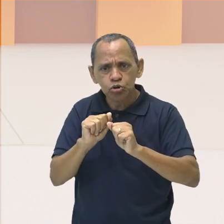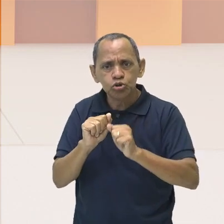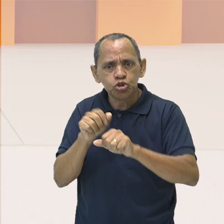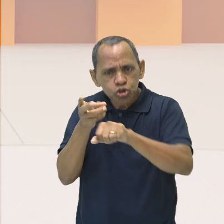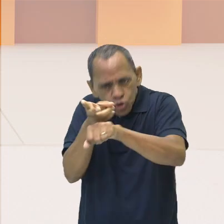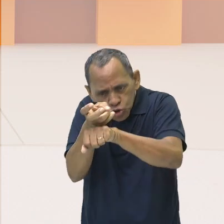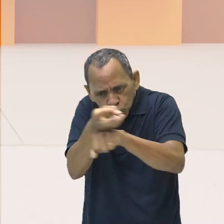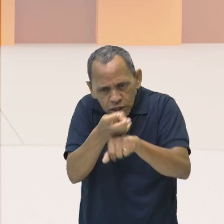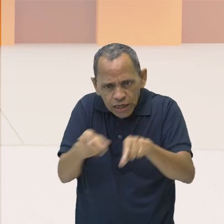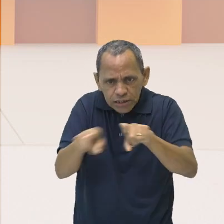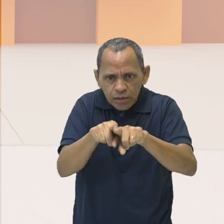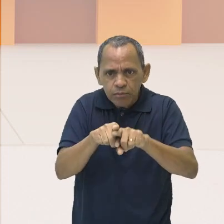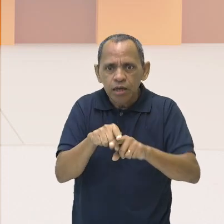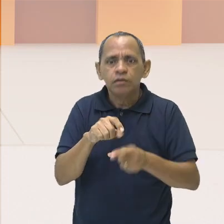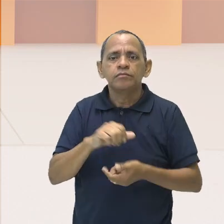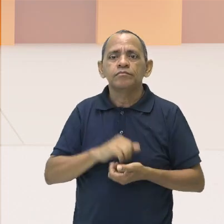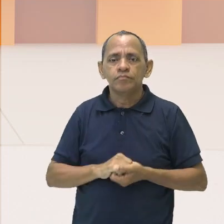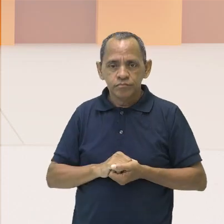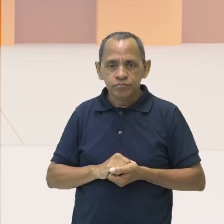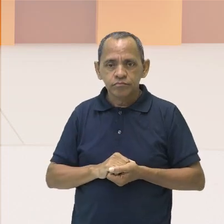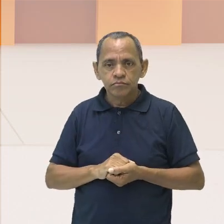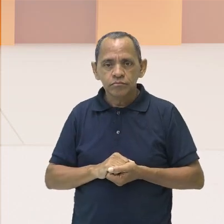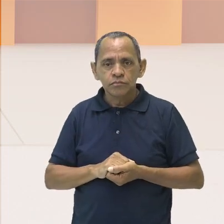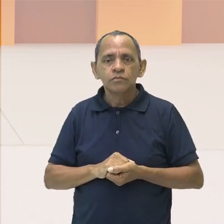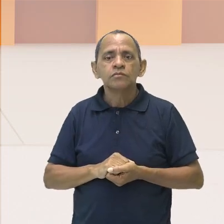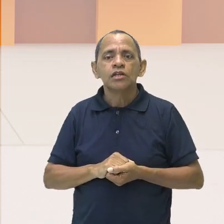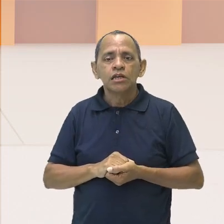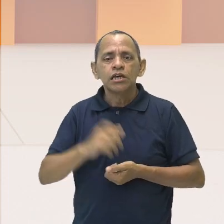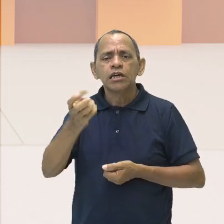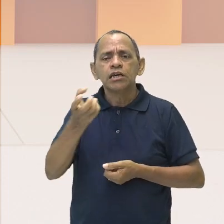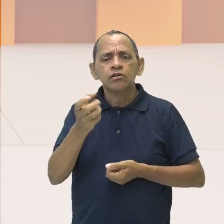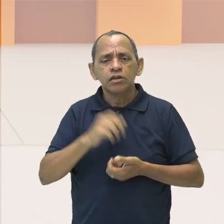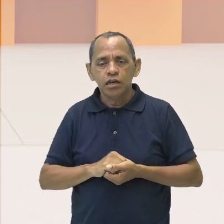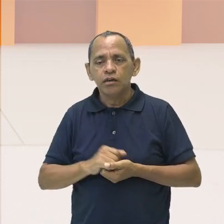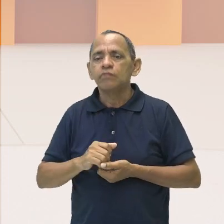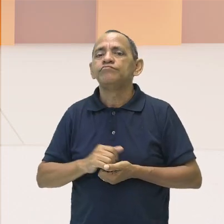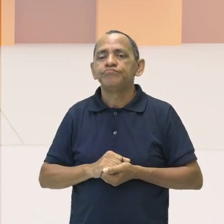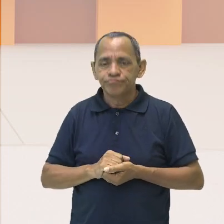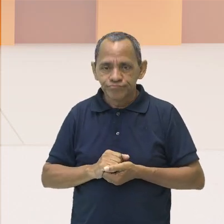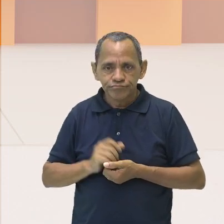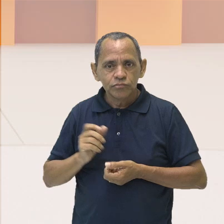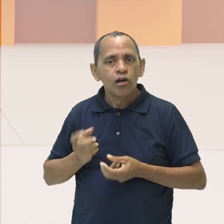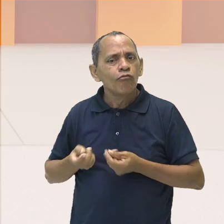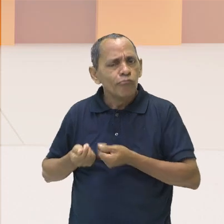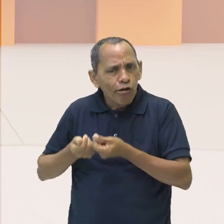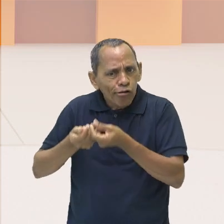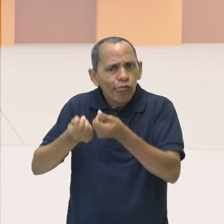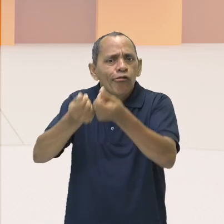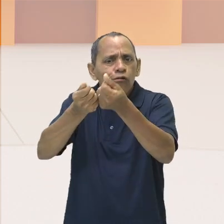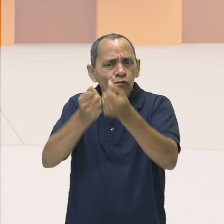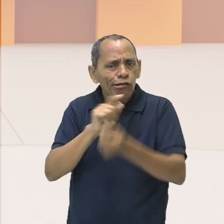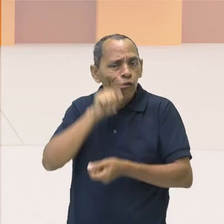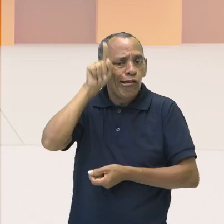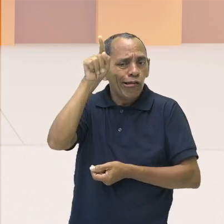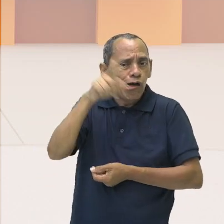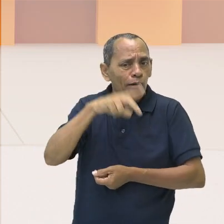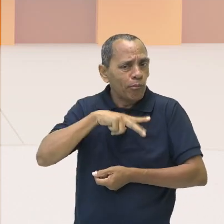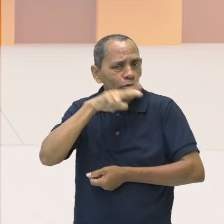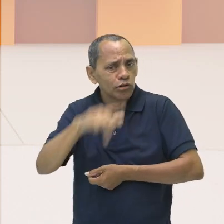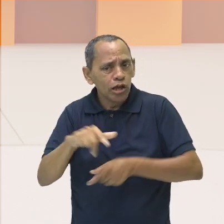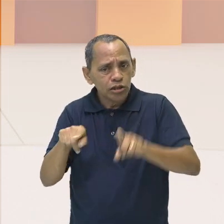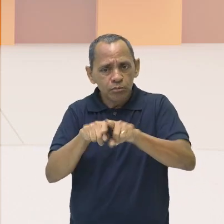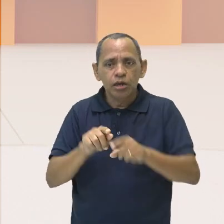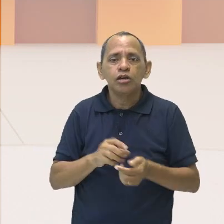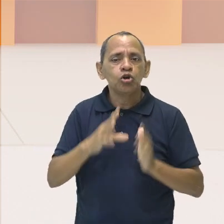que automaticamente enriquecesse a coroa portuguesa. Então, nós vamos observar um modelo